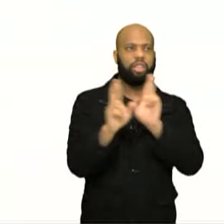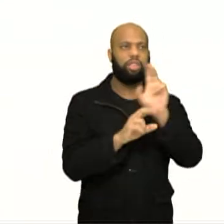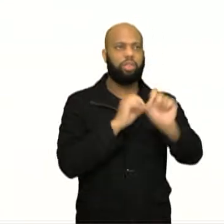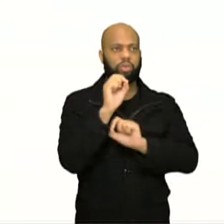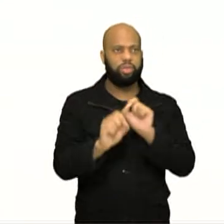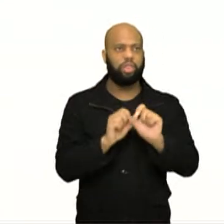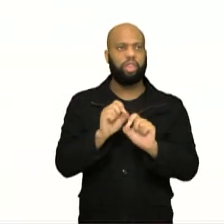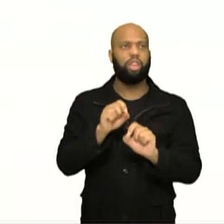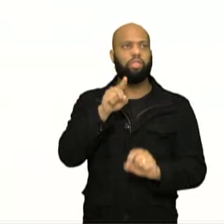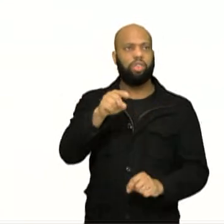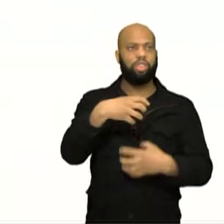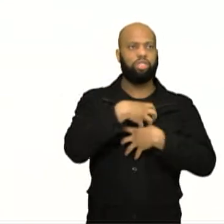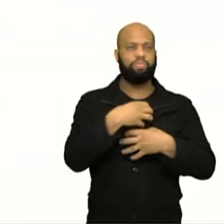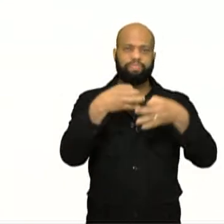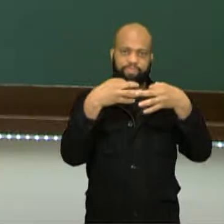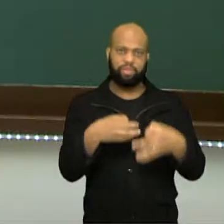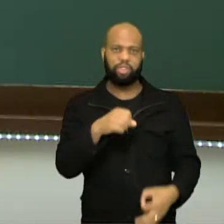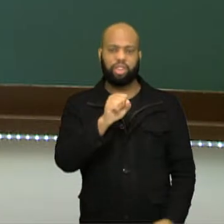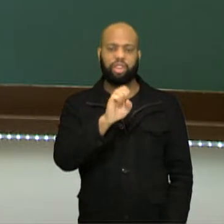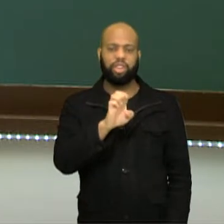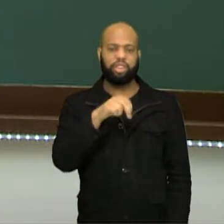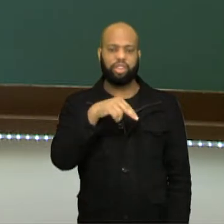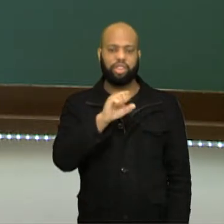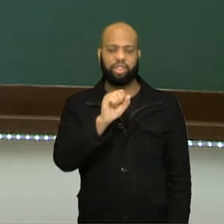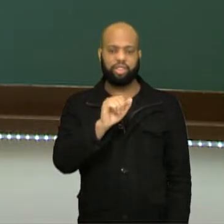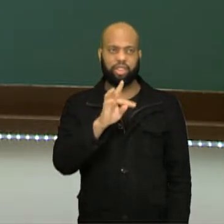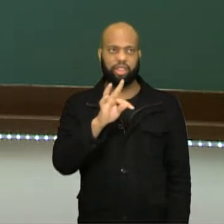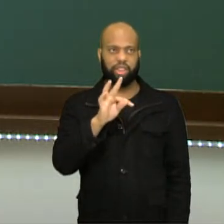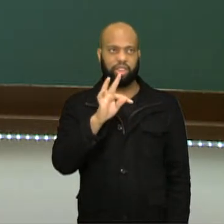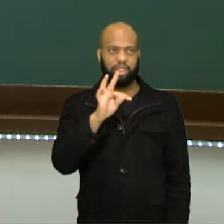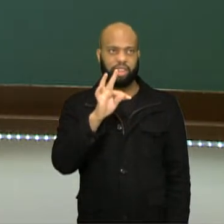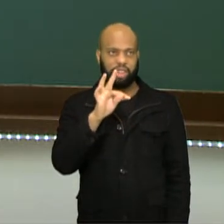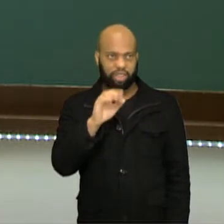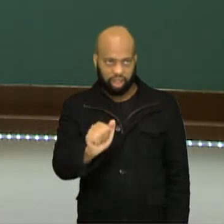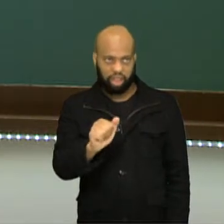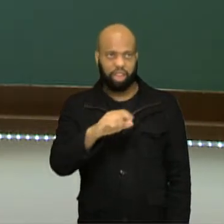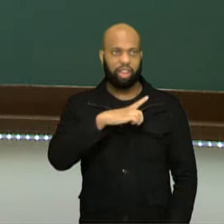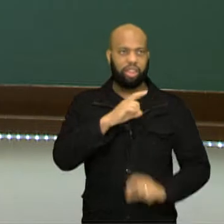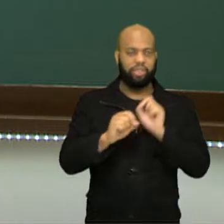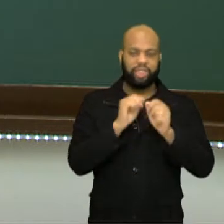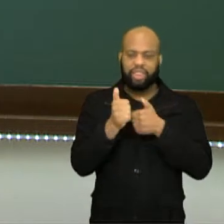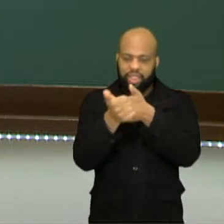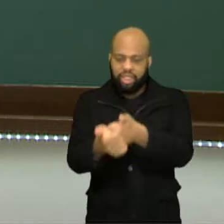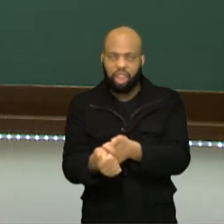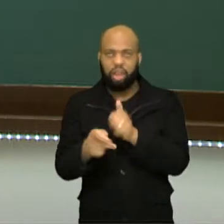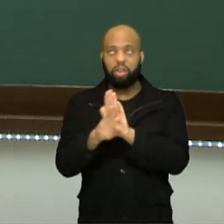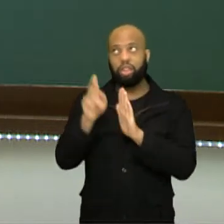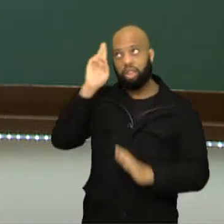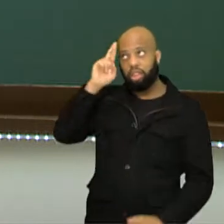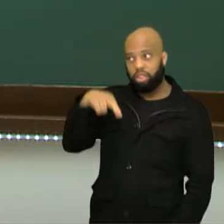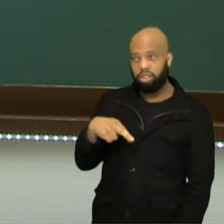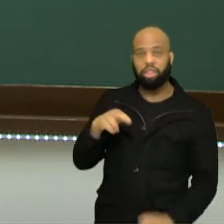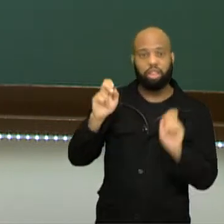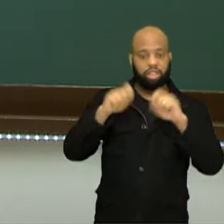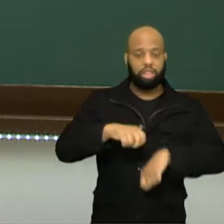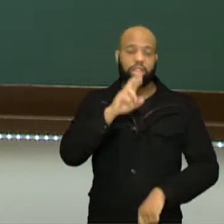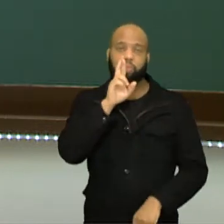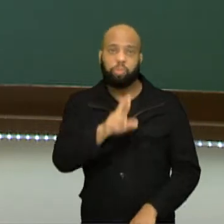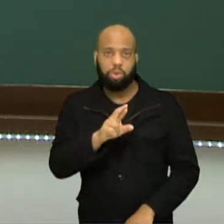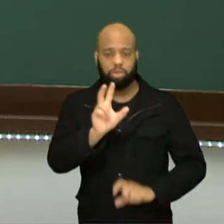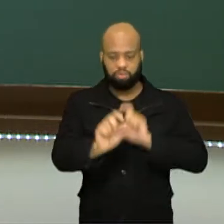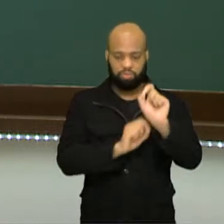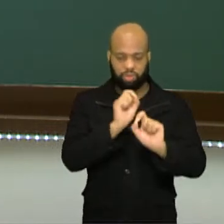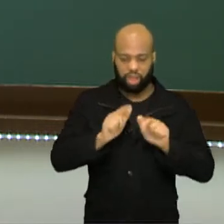ser sensato, de se guiar pela razão. Ter responsabilidade é poder responder pelas suas